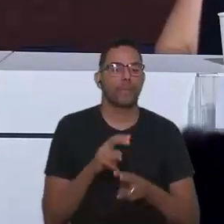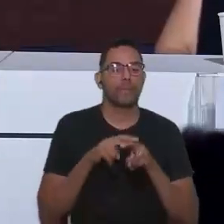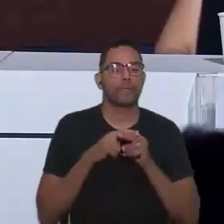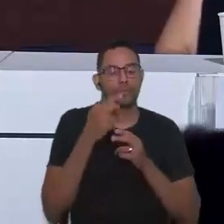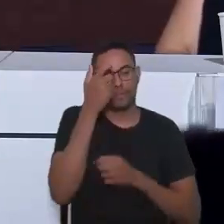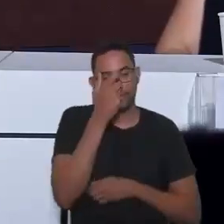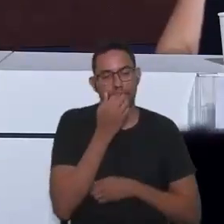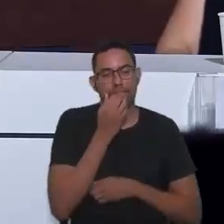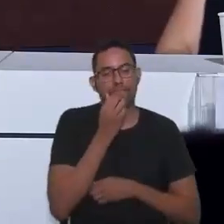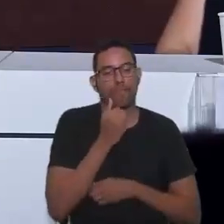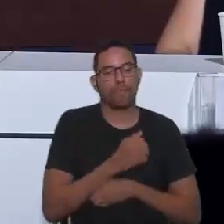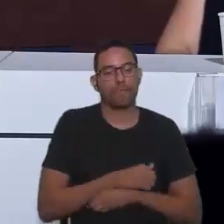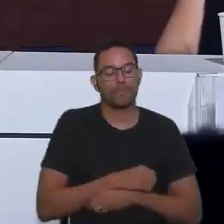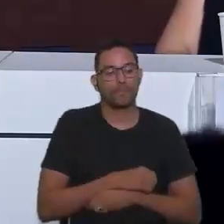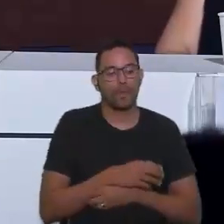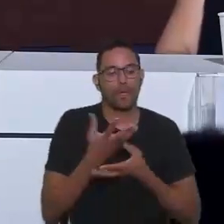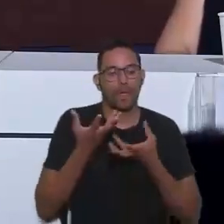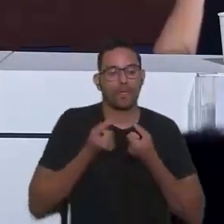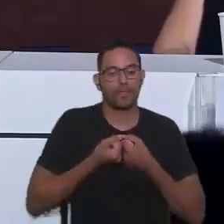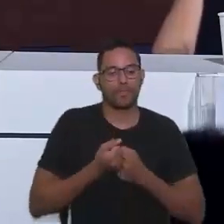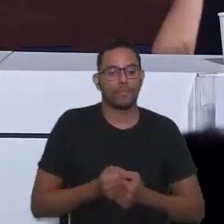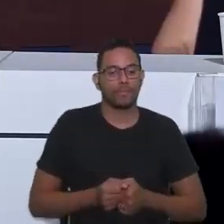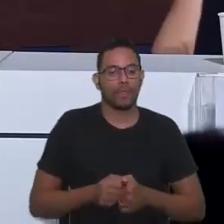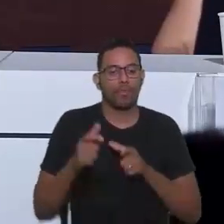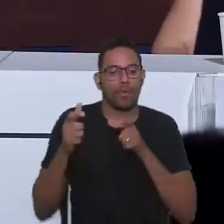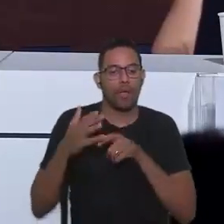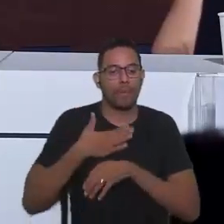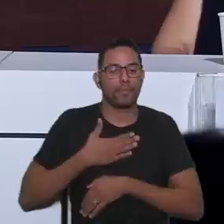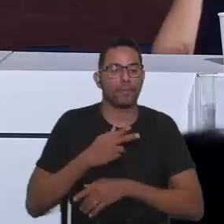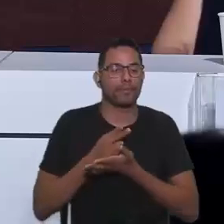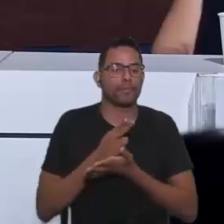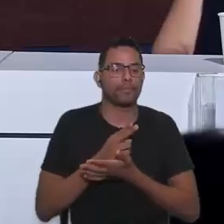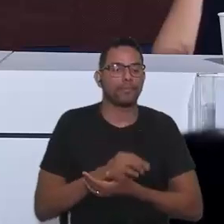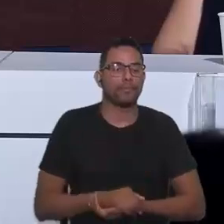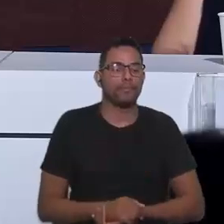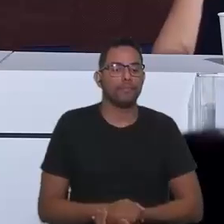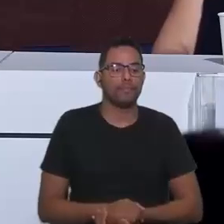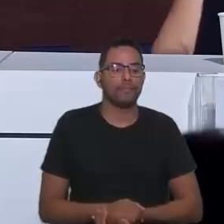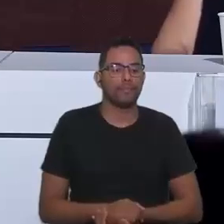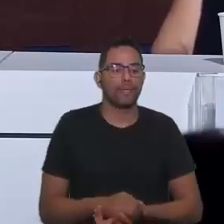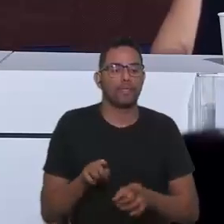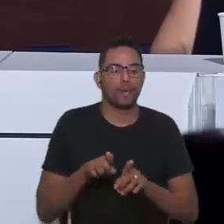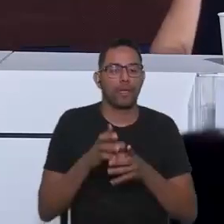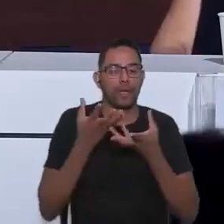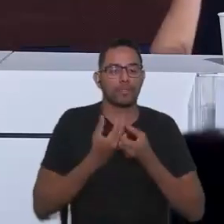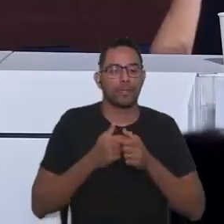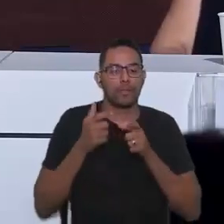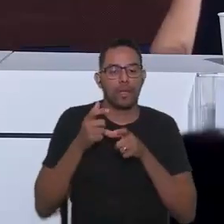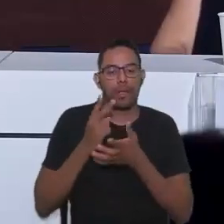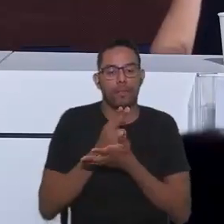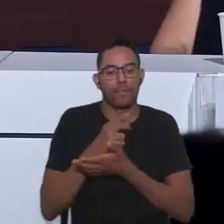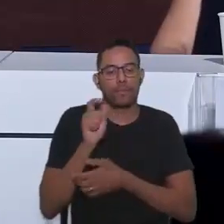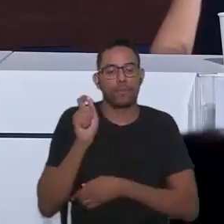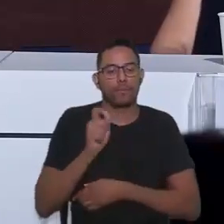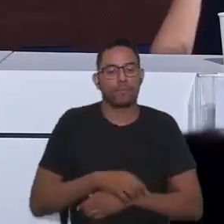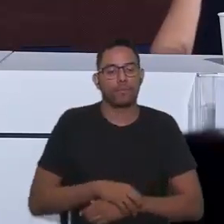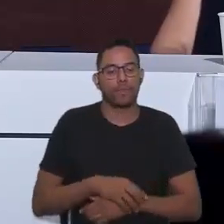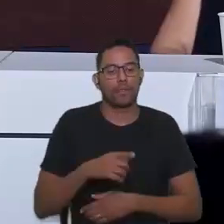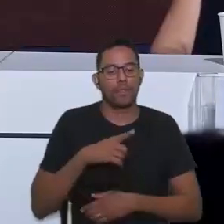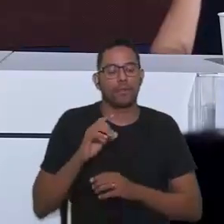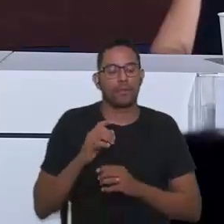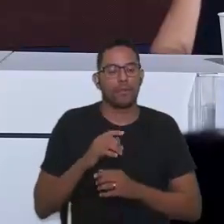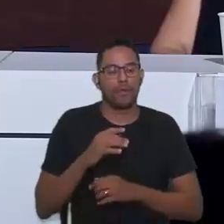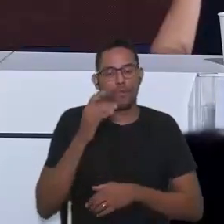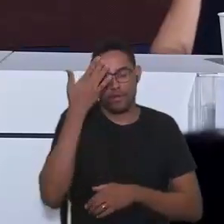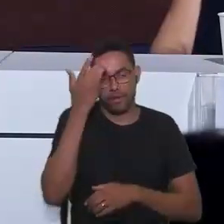isso eu aceito muito o meu lugar e desde logo aceito muito esse lugar de quem tem